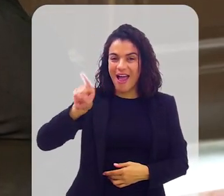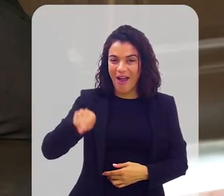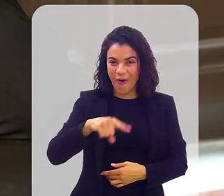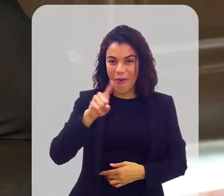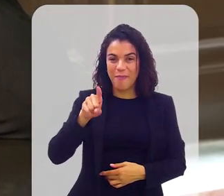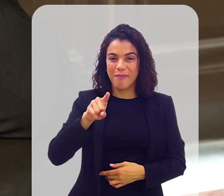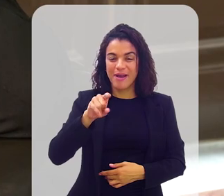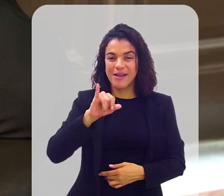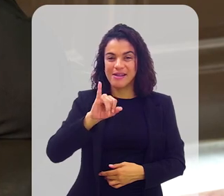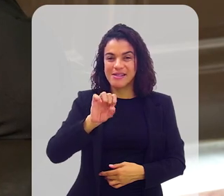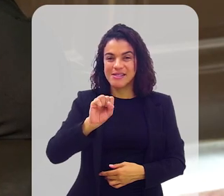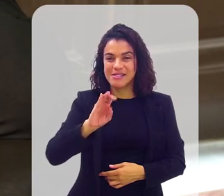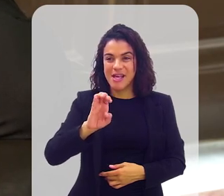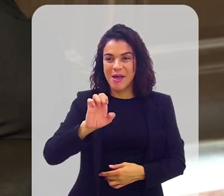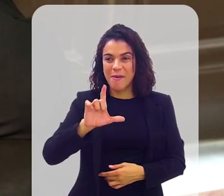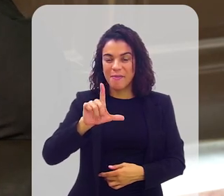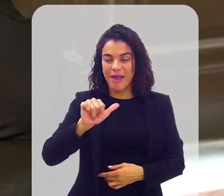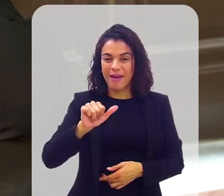é